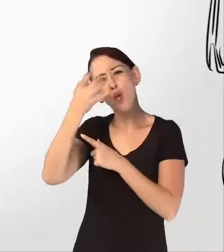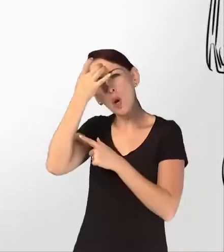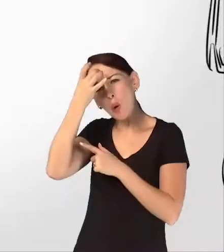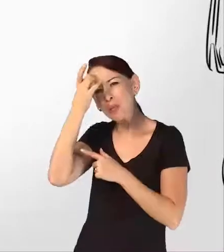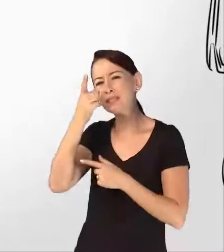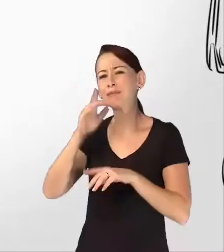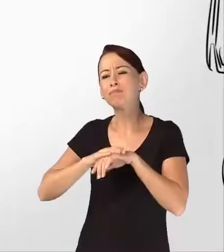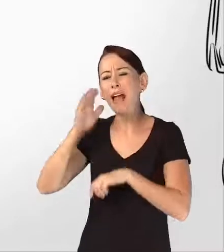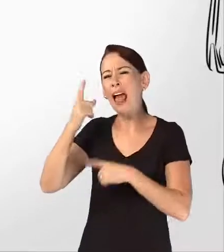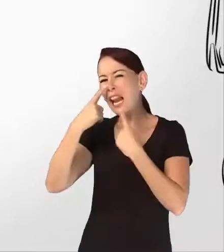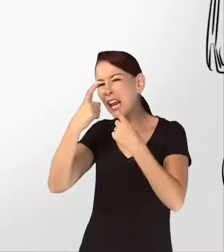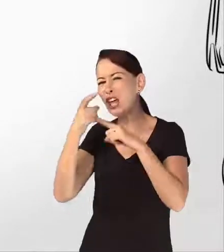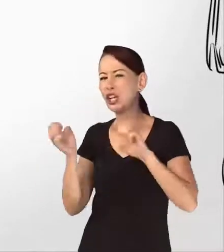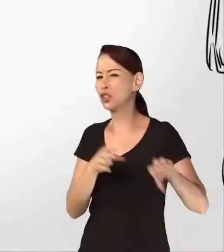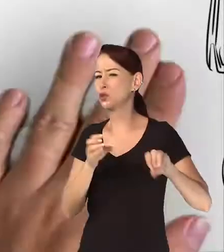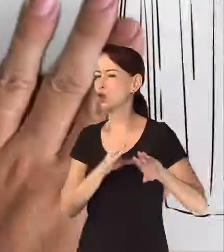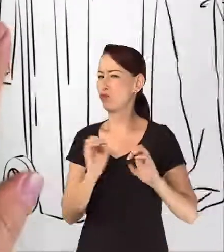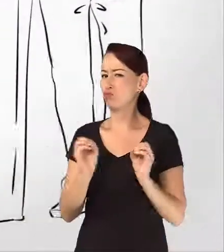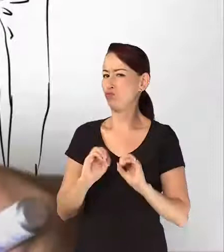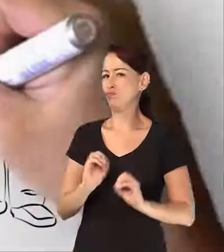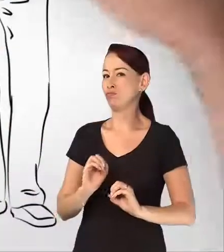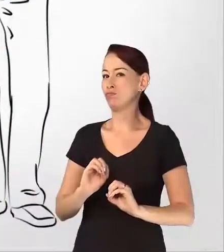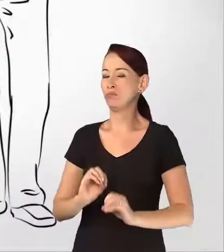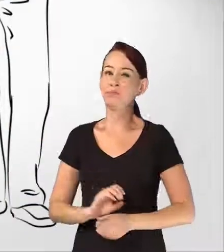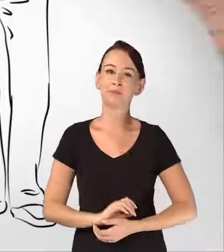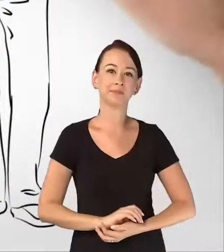ao consumir e descartar.